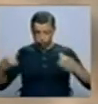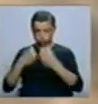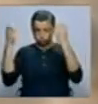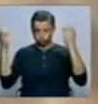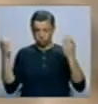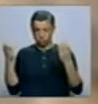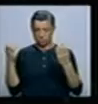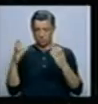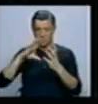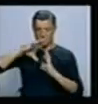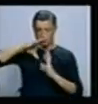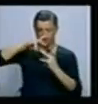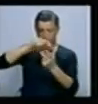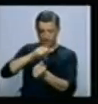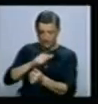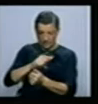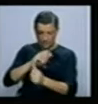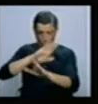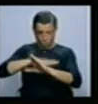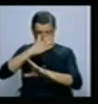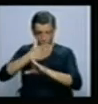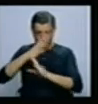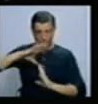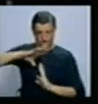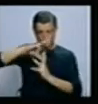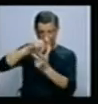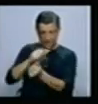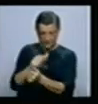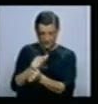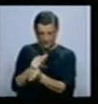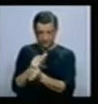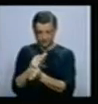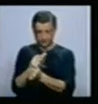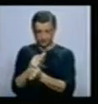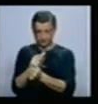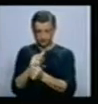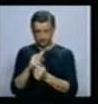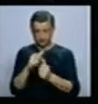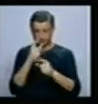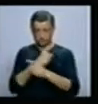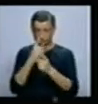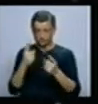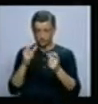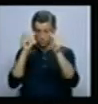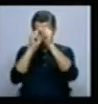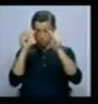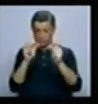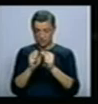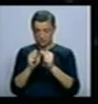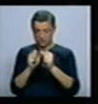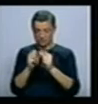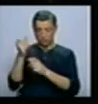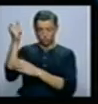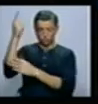de planetas, de exoplanetas. Isto tem tudo de extraordinário, Daniel, por uma razão simples. Nós, no nosso sistema solar, não